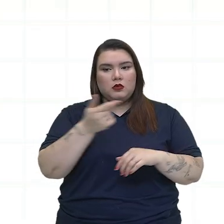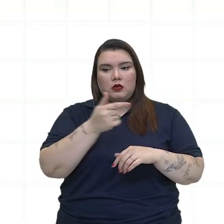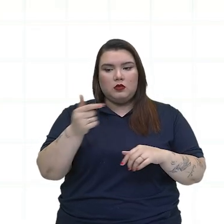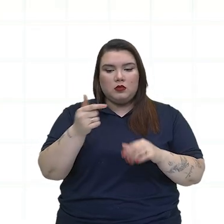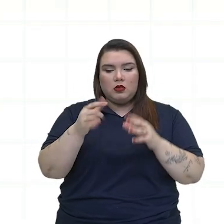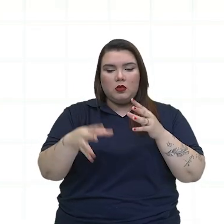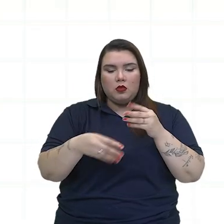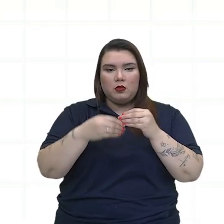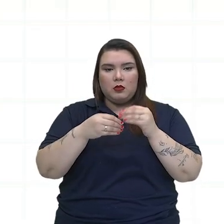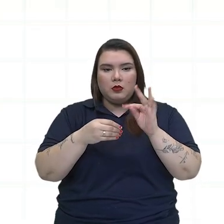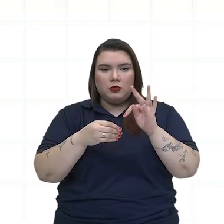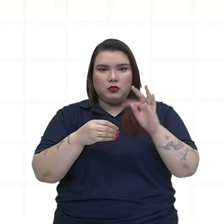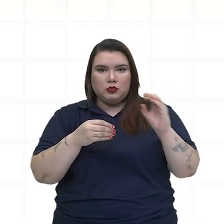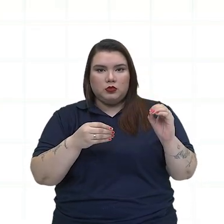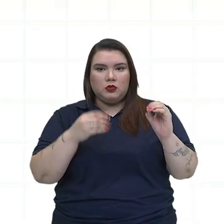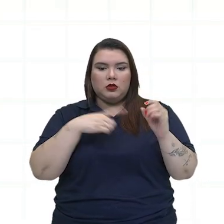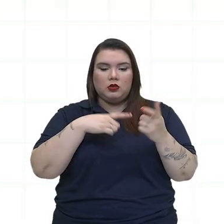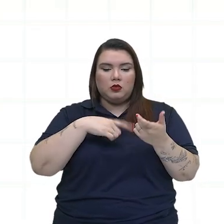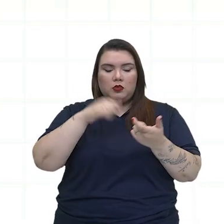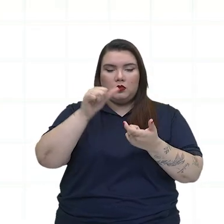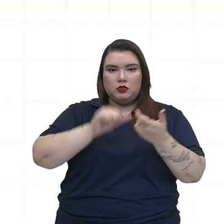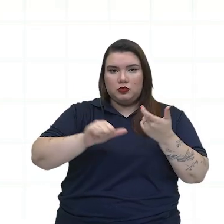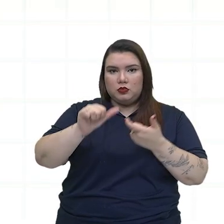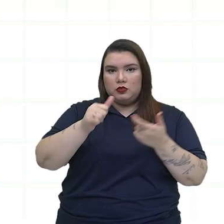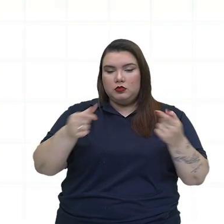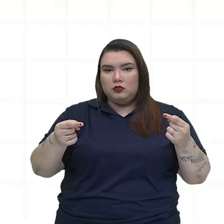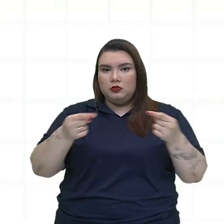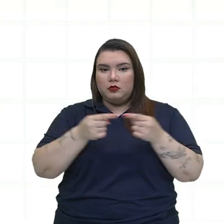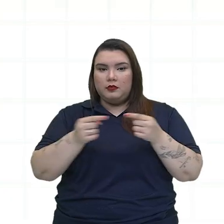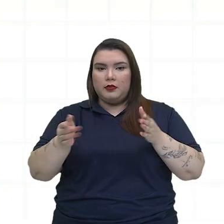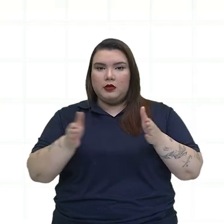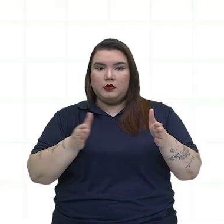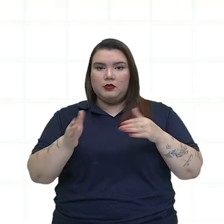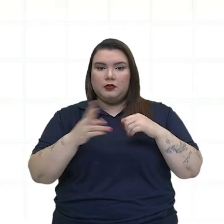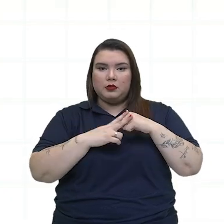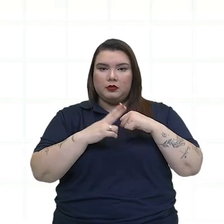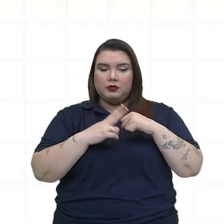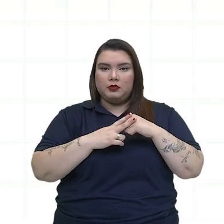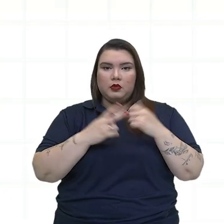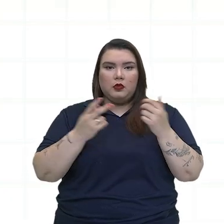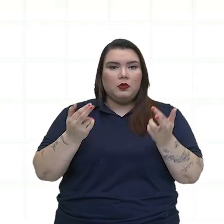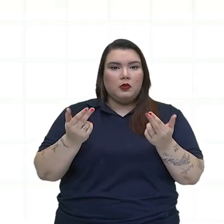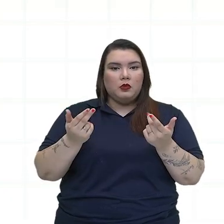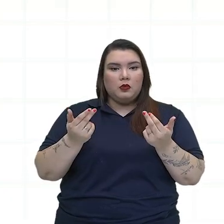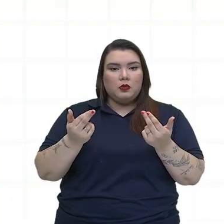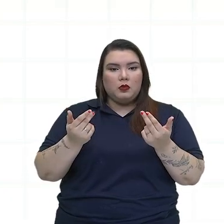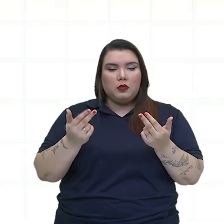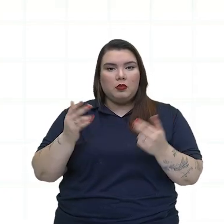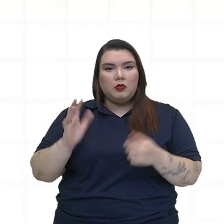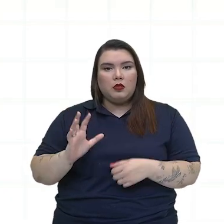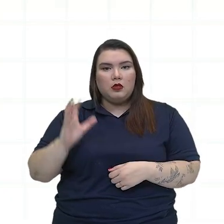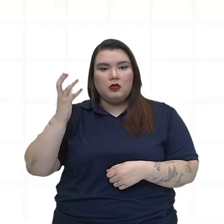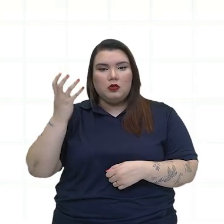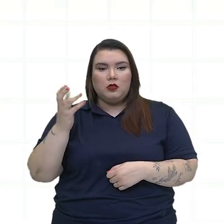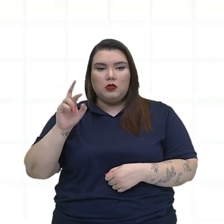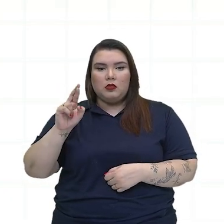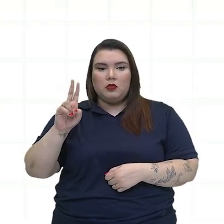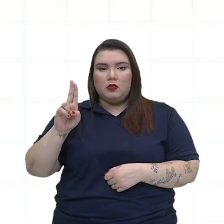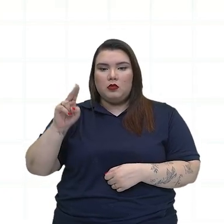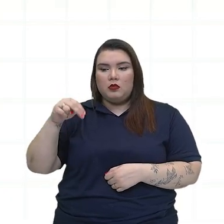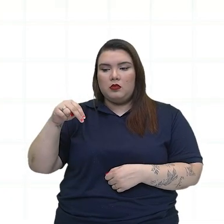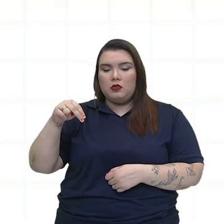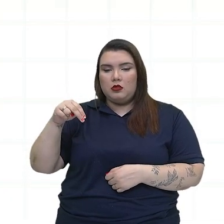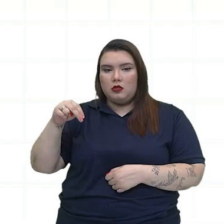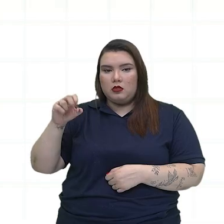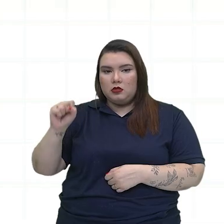com to e ele é conjugado de acordo aí com o tempo verbal. A mesma coisa que aconteceu no runs,